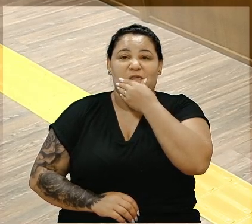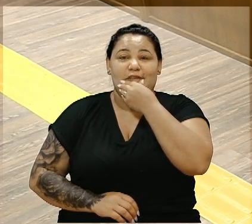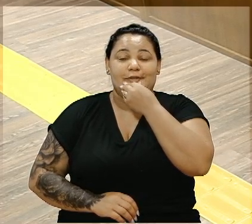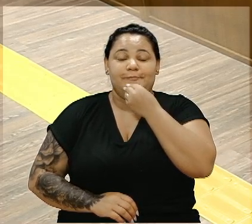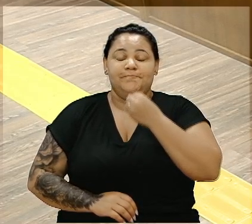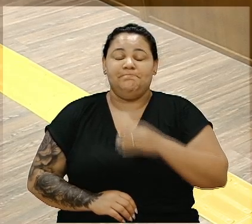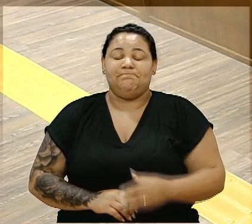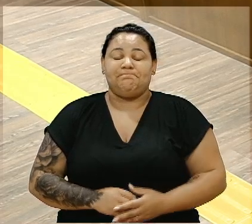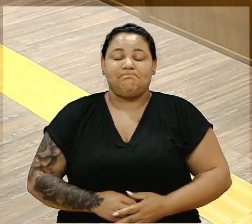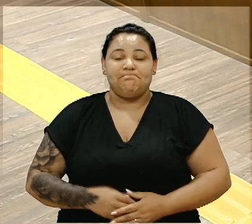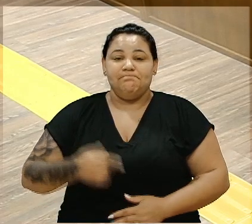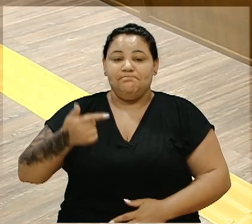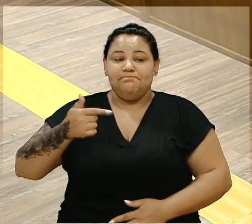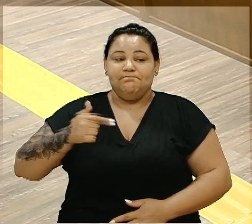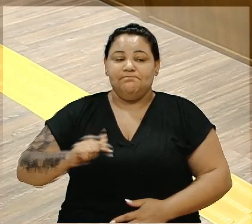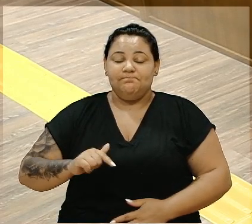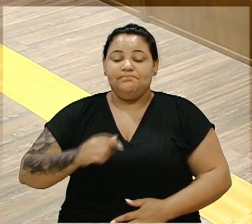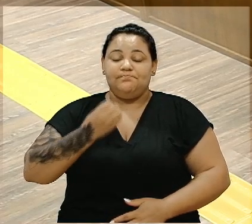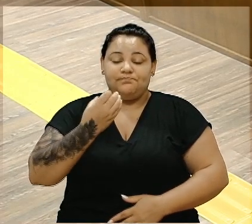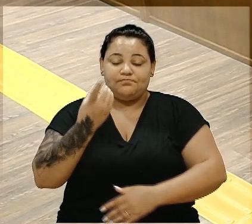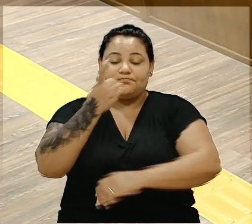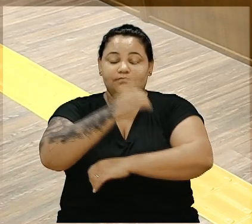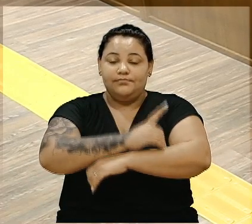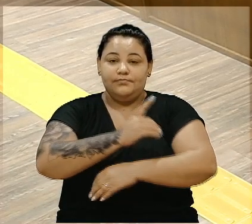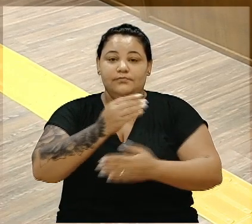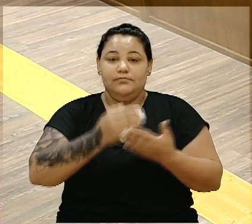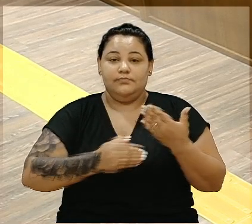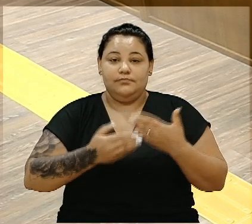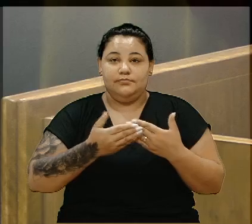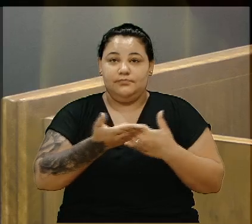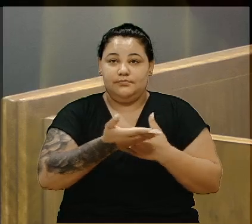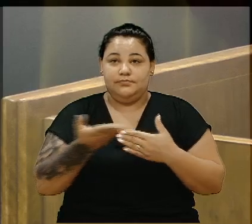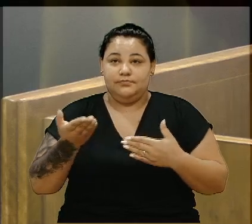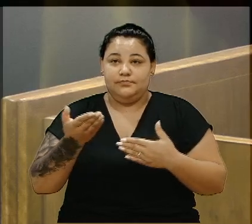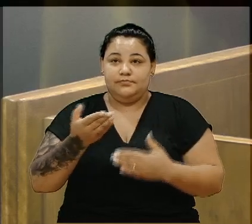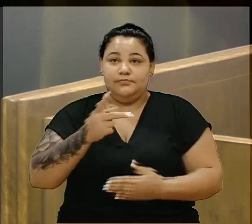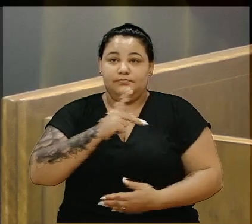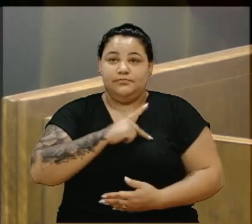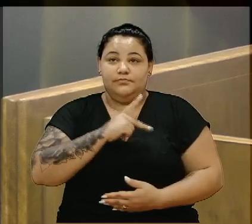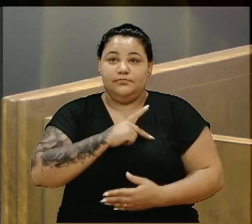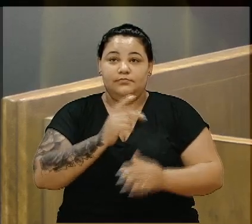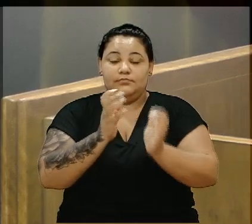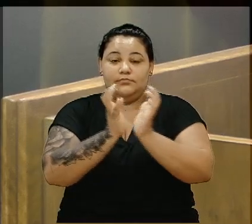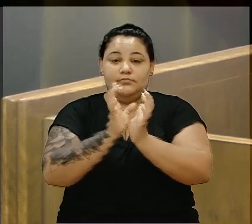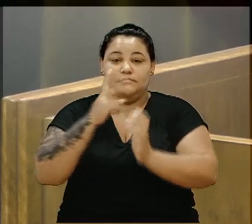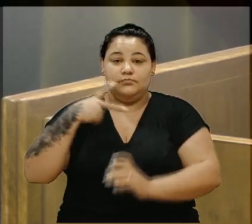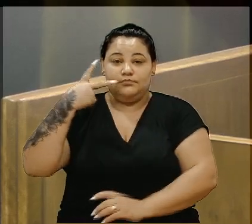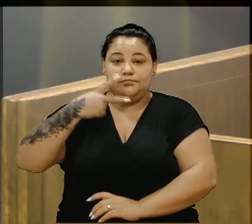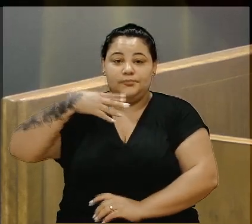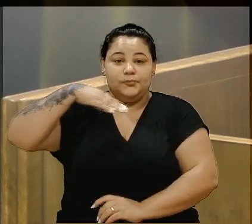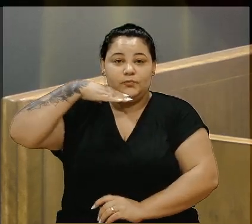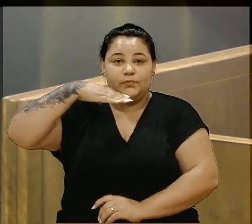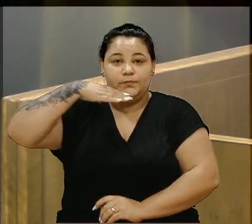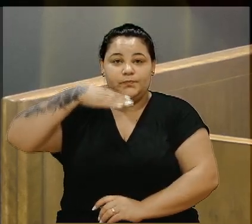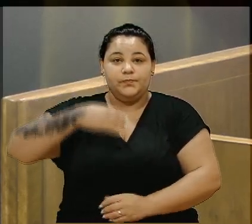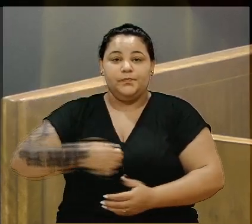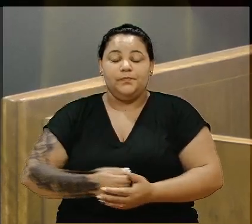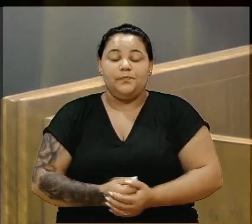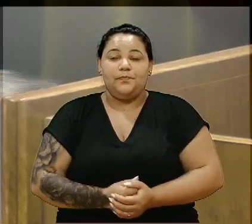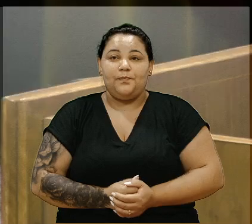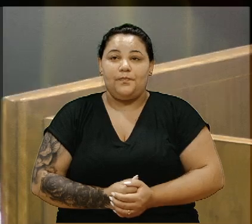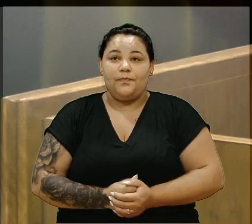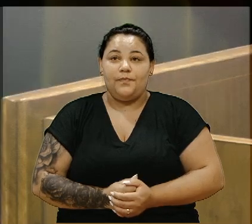Mais uma vez, então, muito bom dia a todos, nosso presidente e colega vereador Bortola. Eu